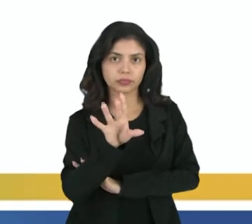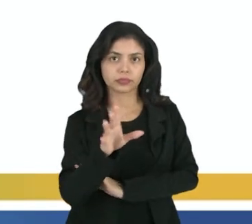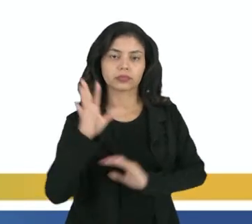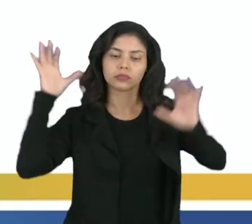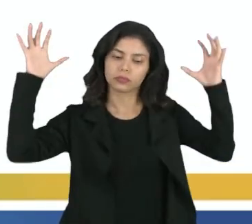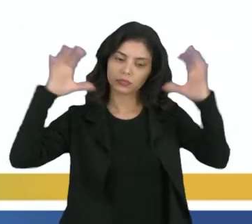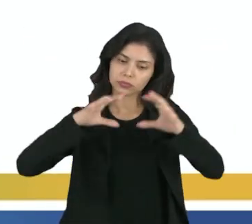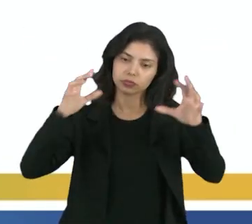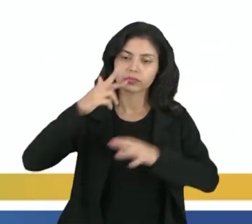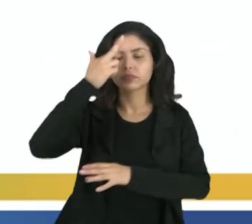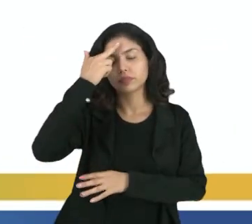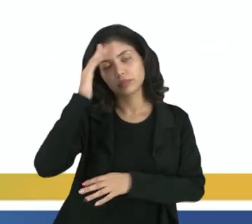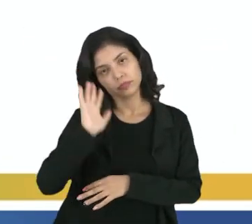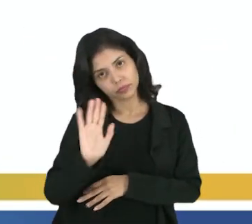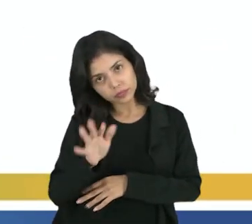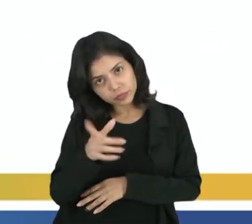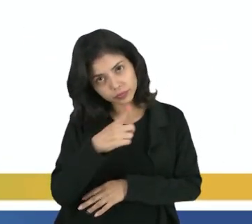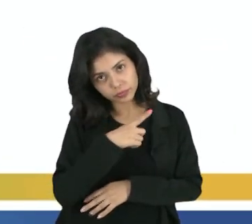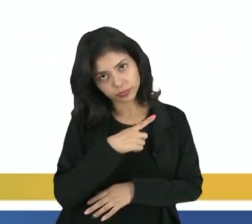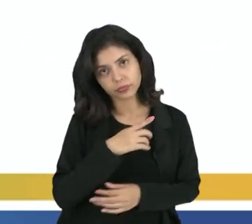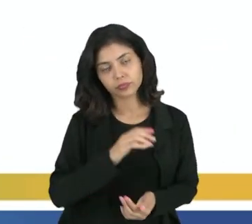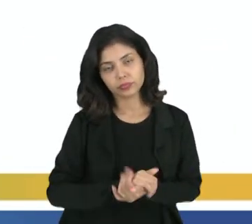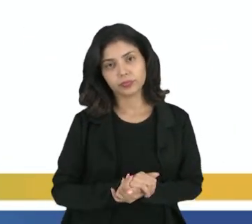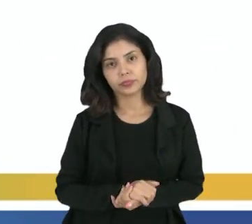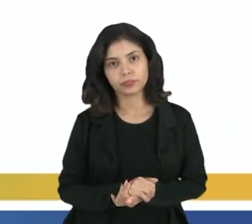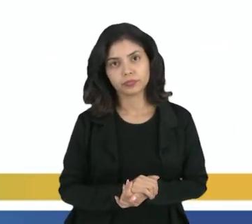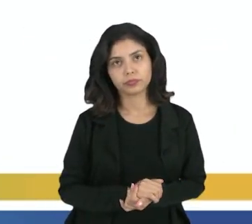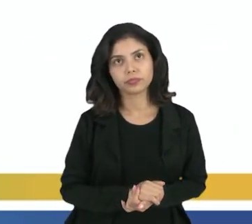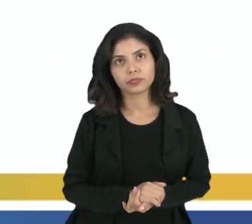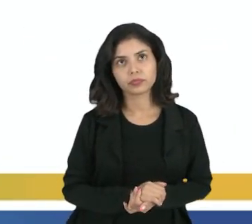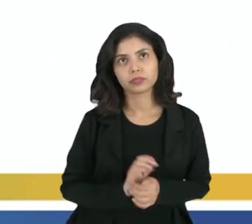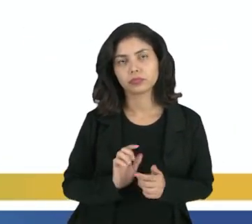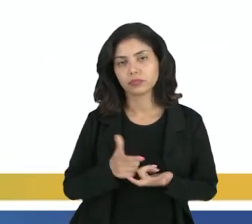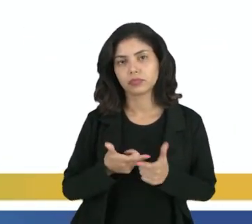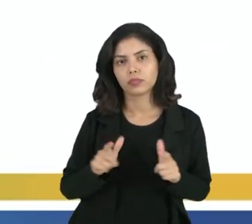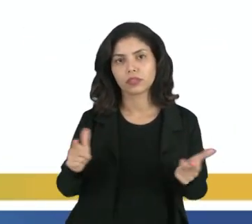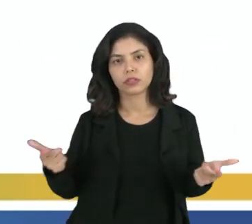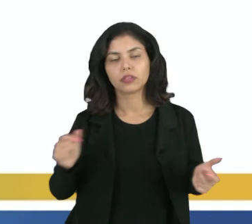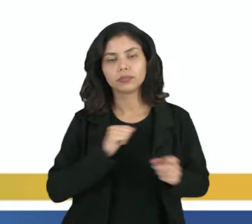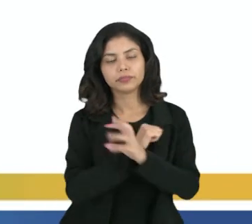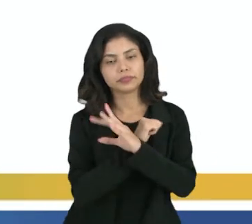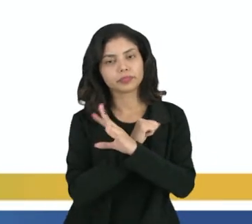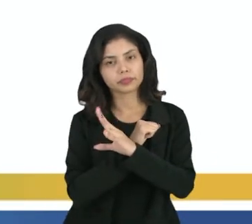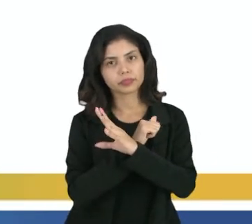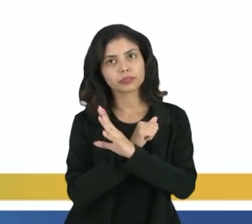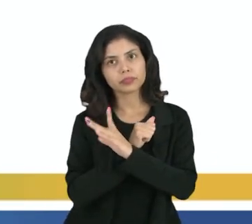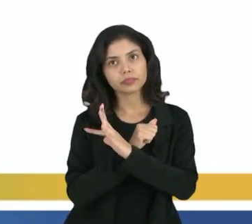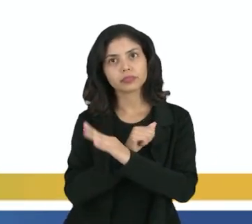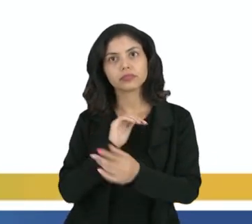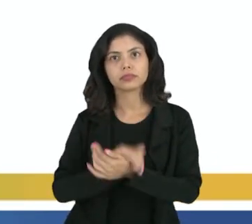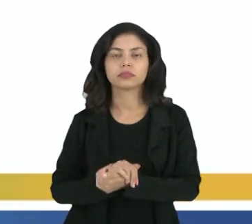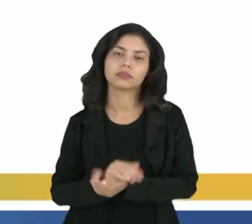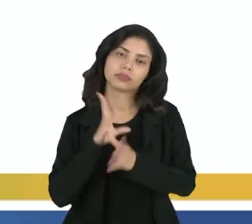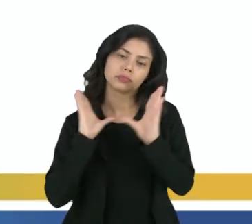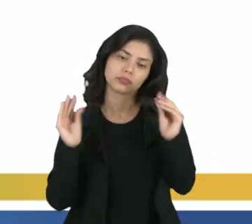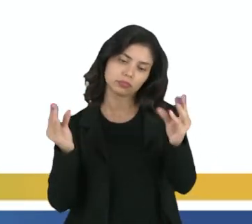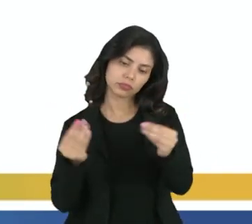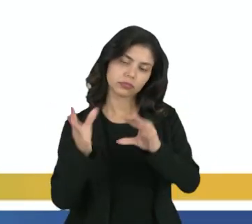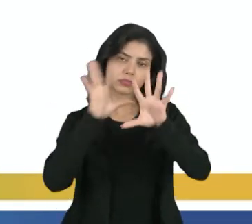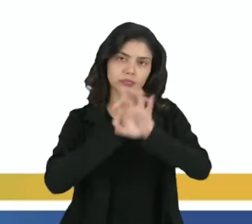chuva natural já apresenta uma acidez e com o aumento dessas substâncias